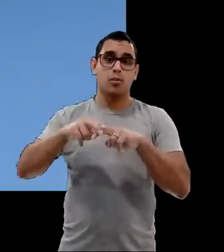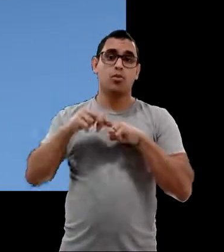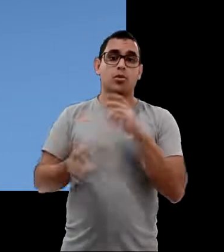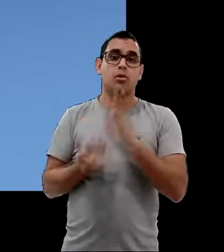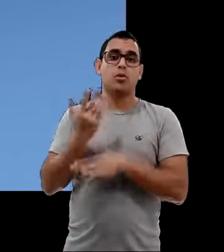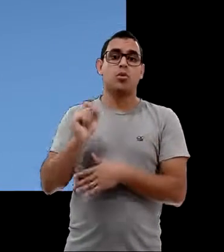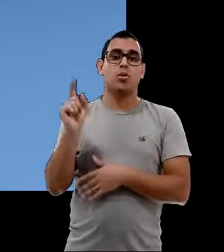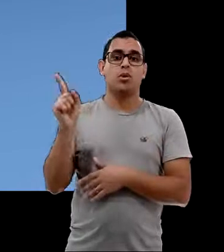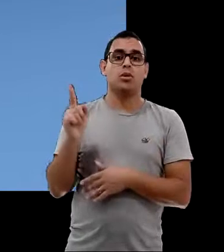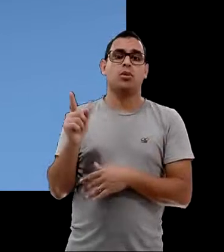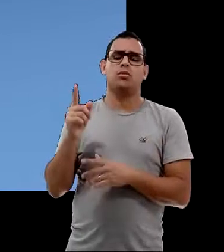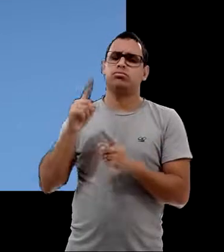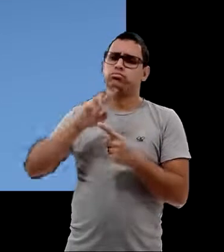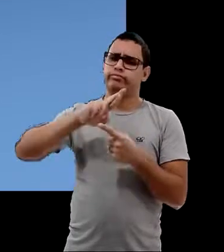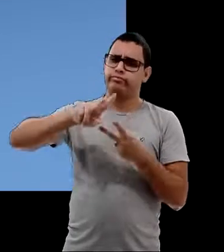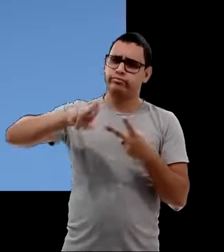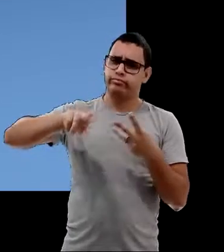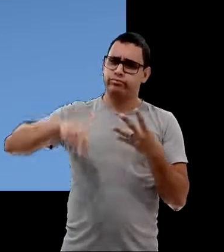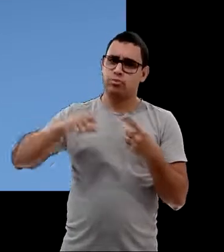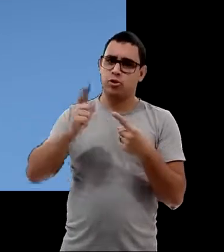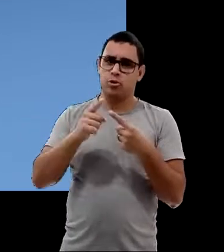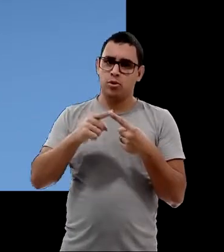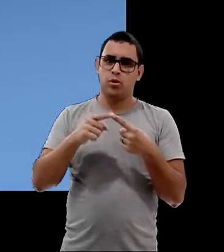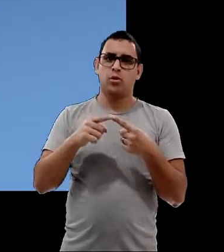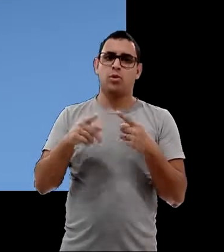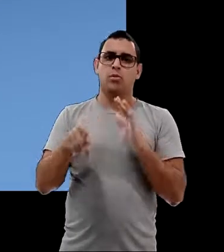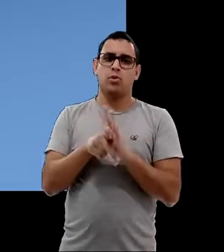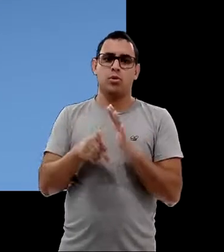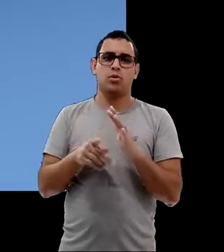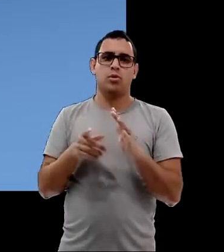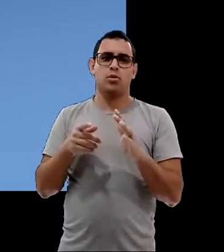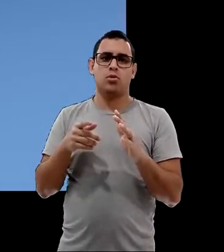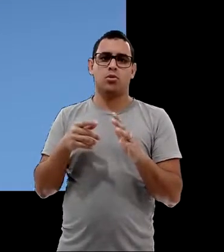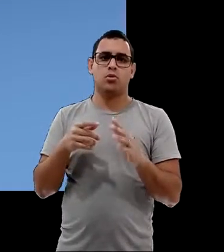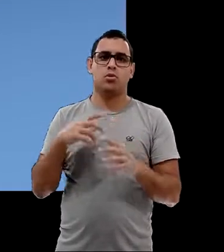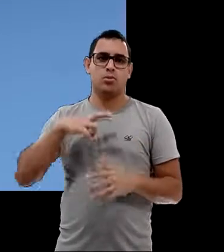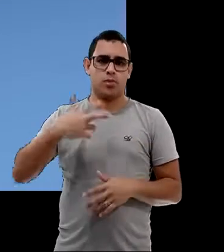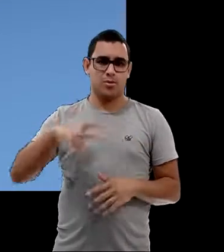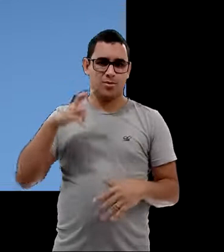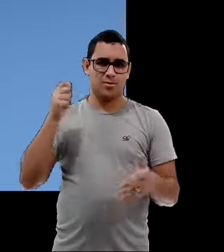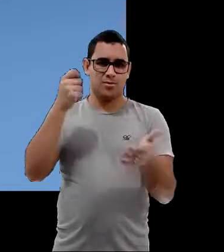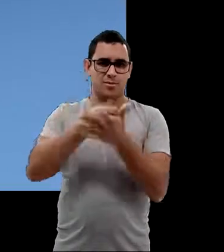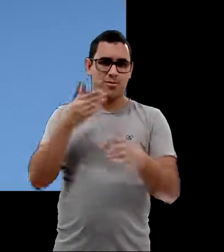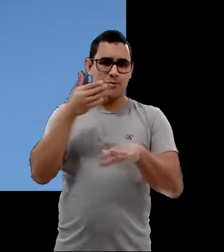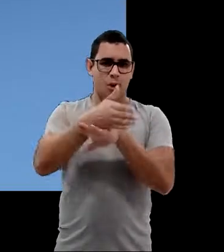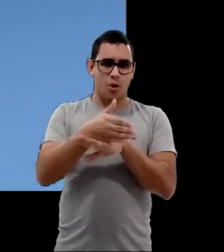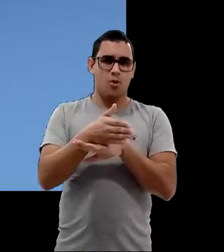é justamente devido a muitos fatores. Um deles foi o neocolonialismo imposto